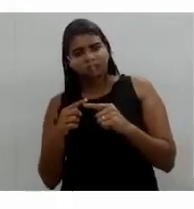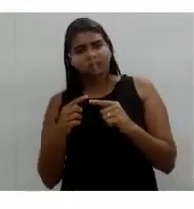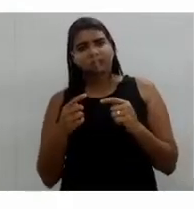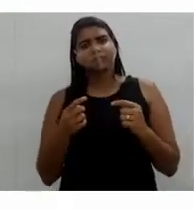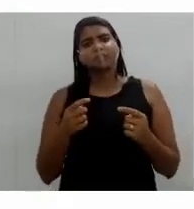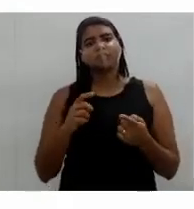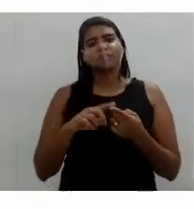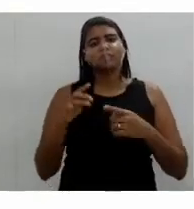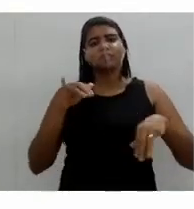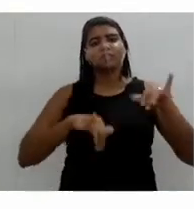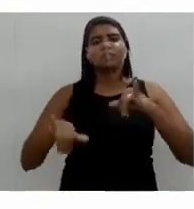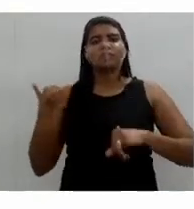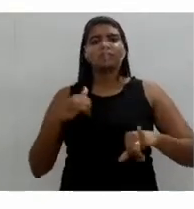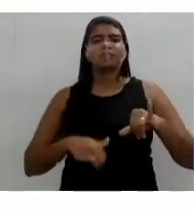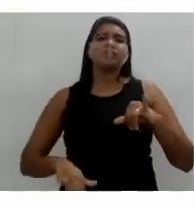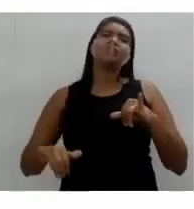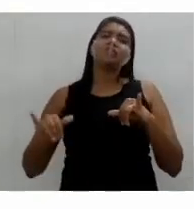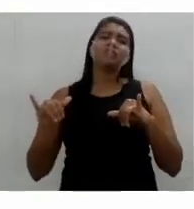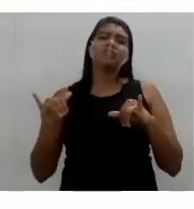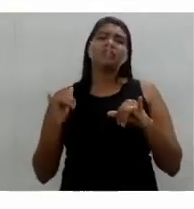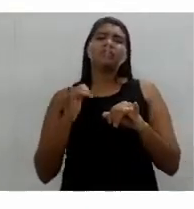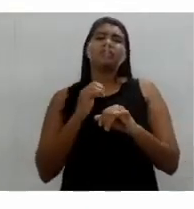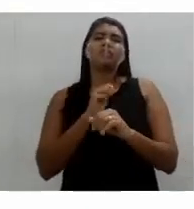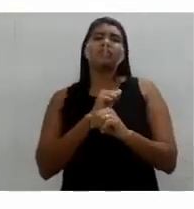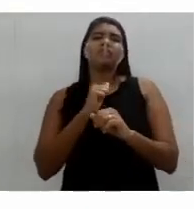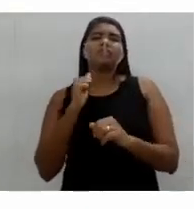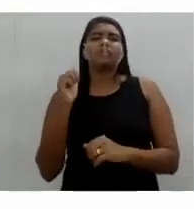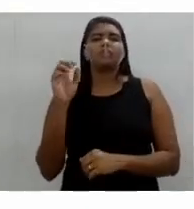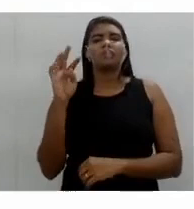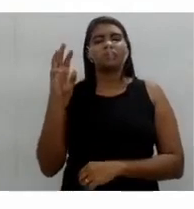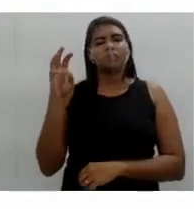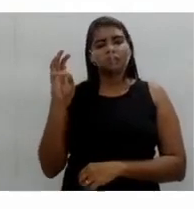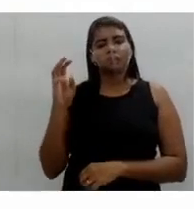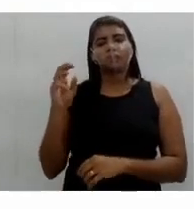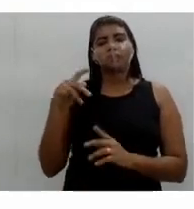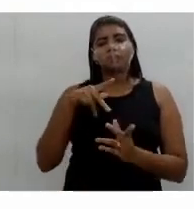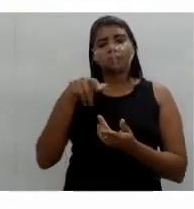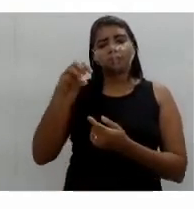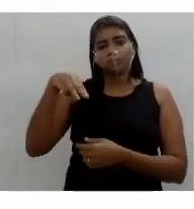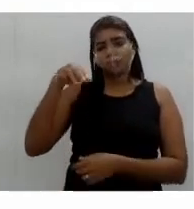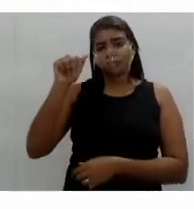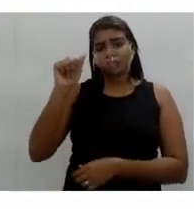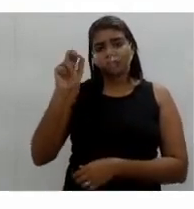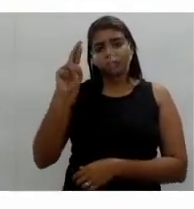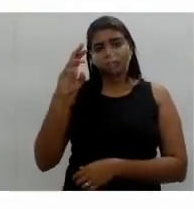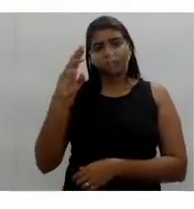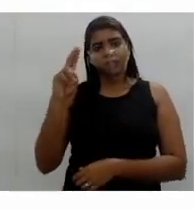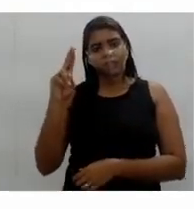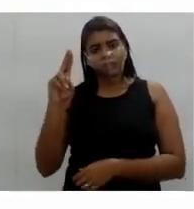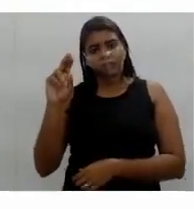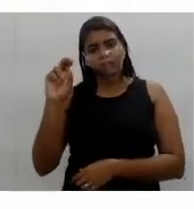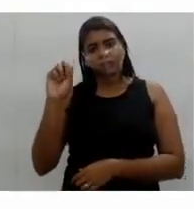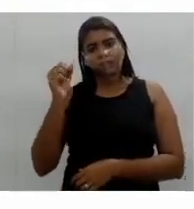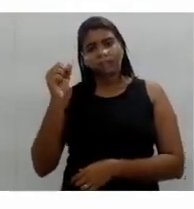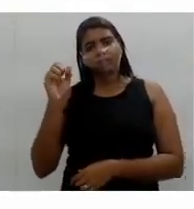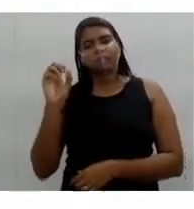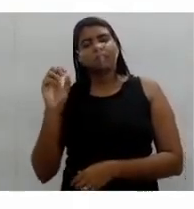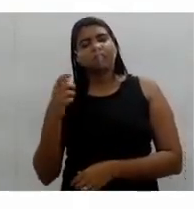composição química da atmosfera desses planetas. O planeta Mercúrio ele não tem uma atmosfera ou uma